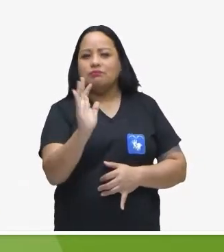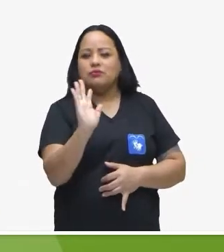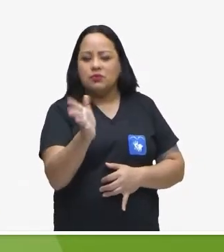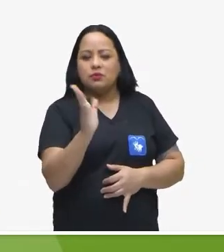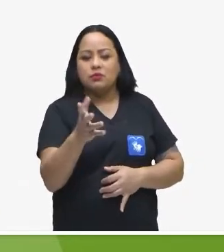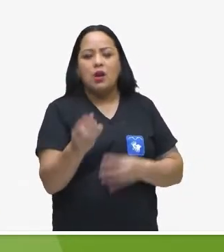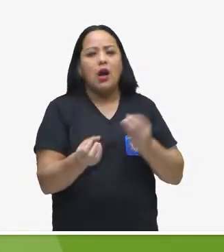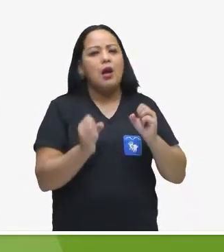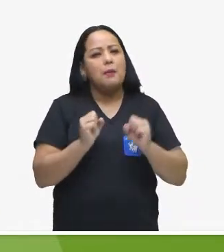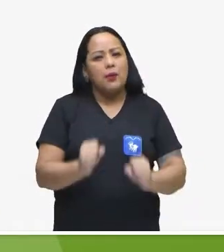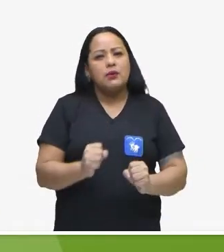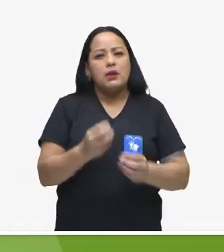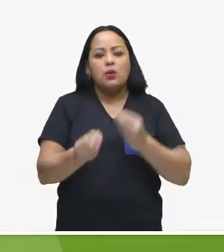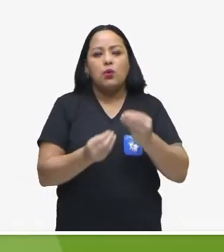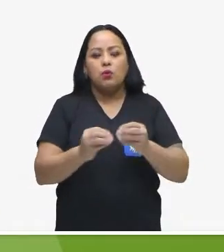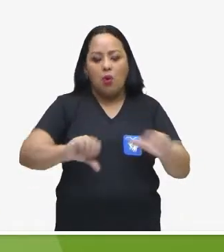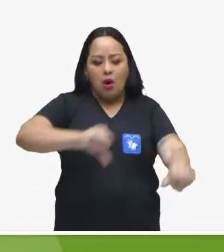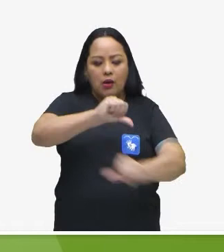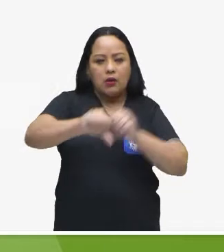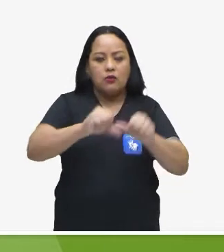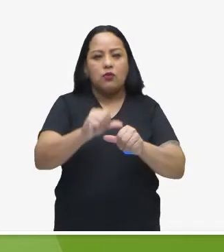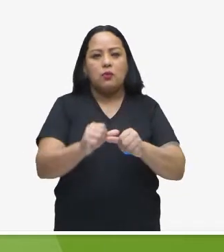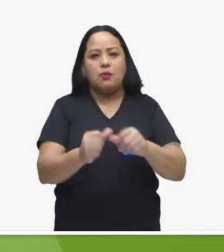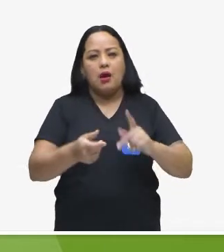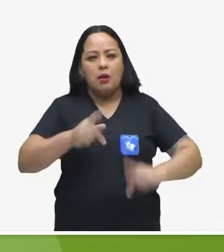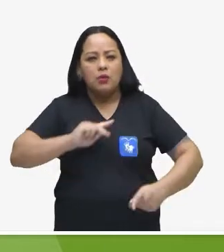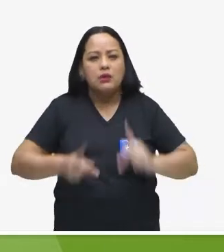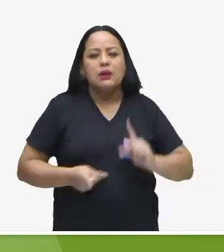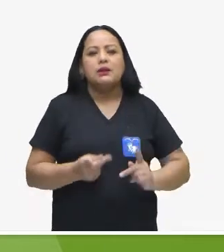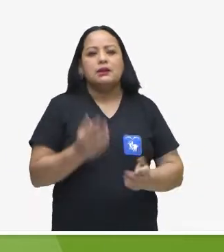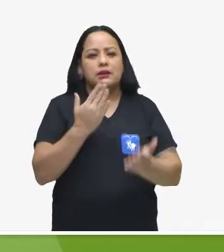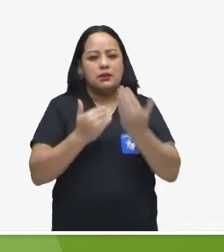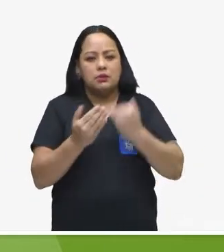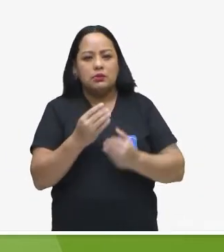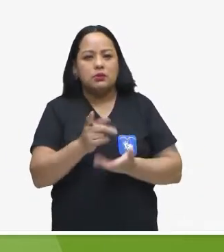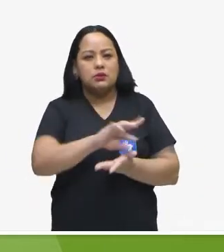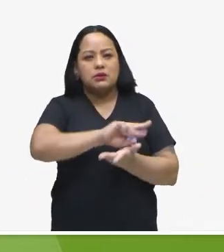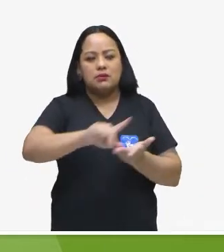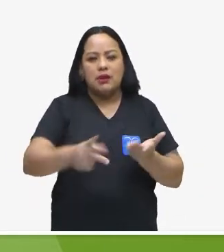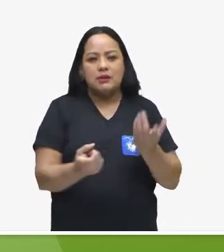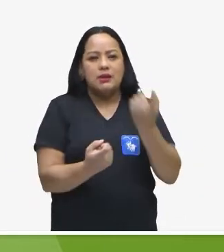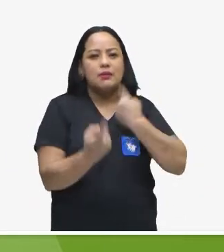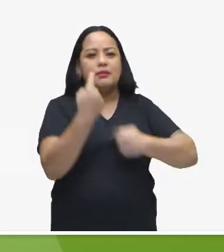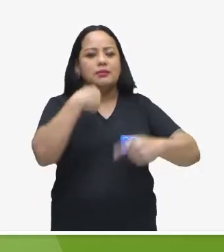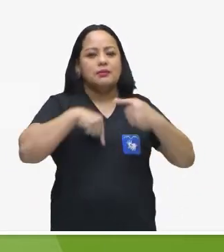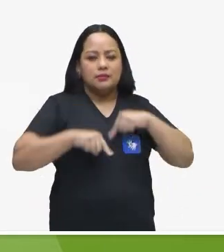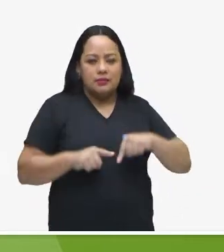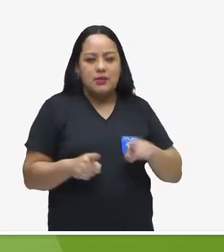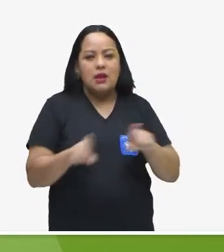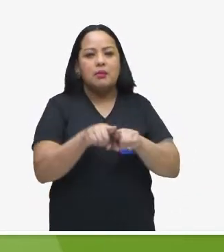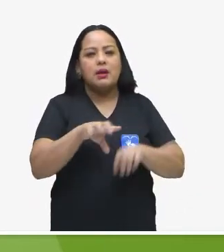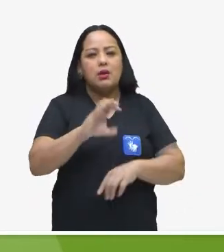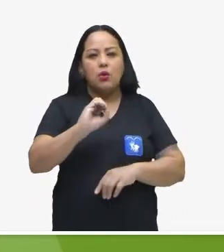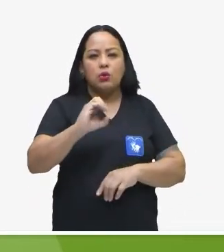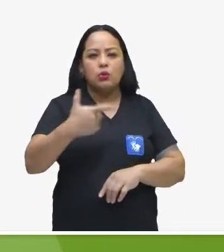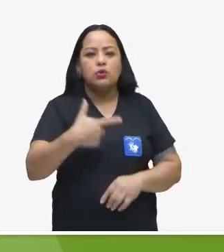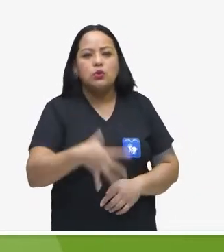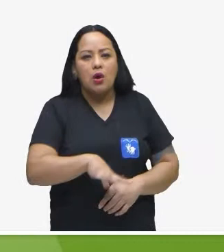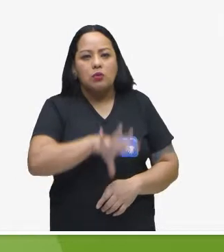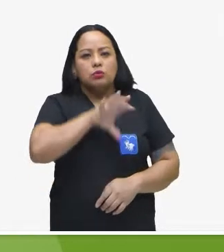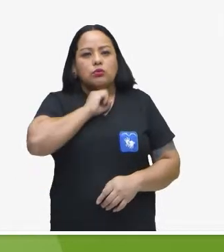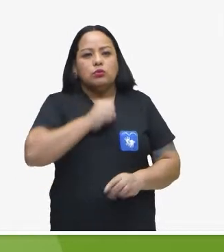aquela capacidade de transformar os nutrientes que foram ingeridos, né? O oxigênio que chega até